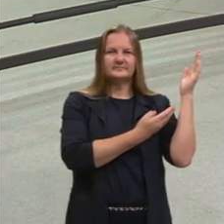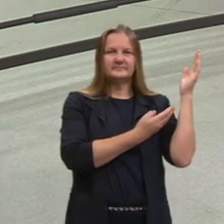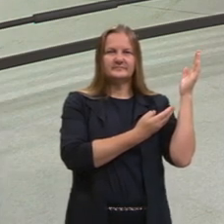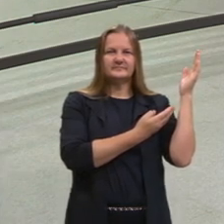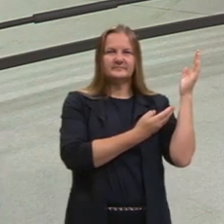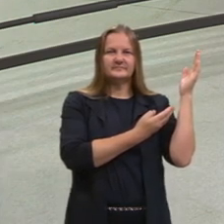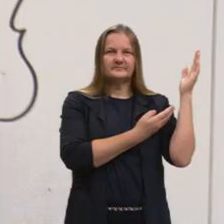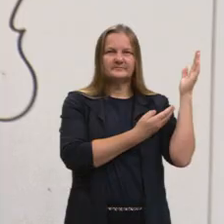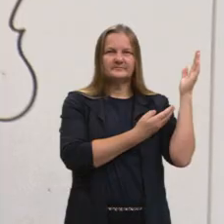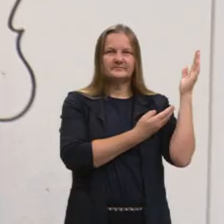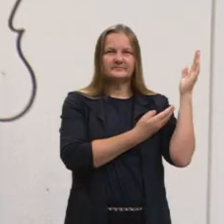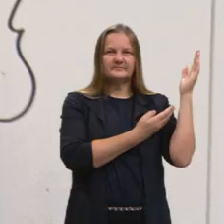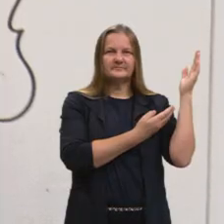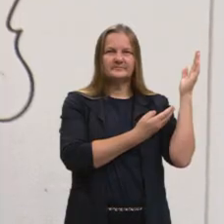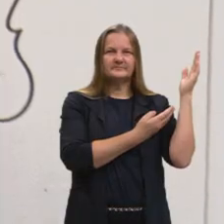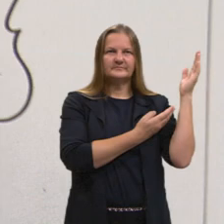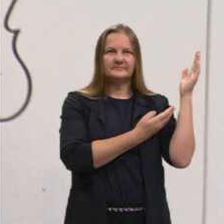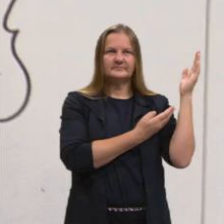São Paulo